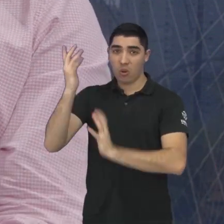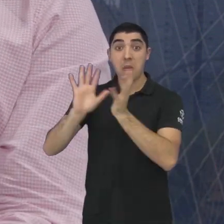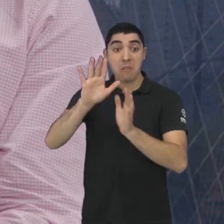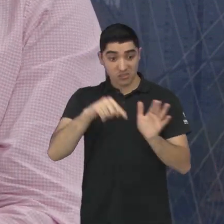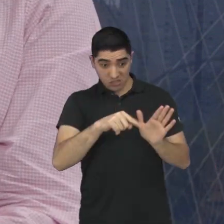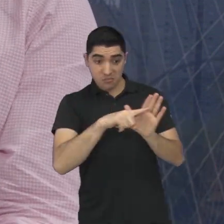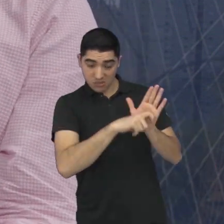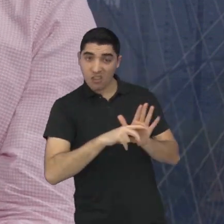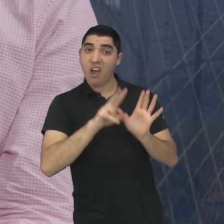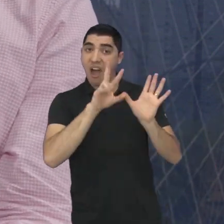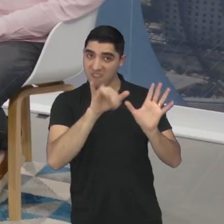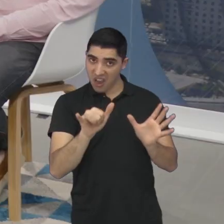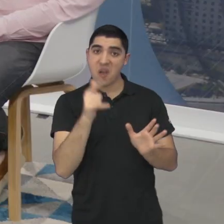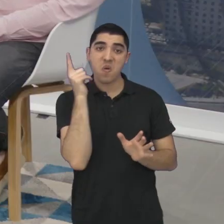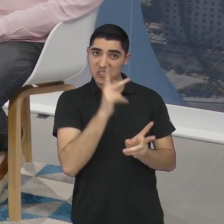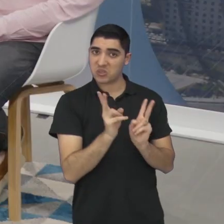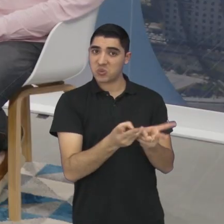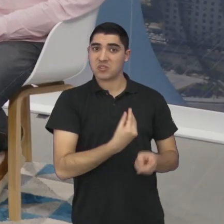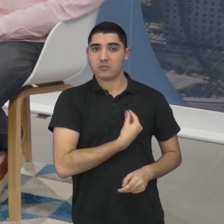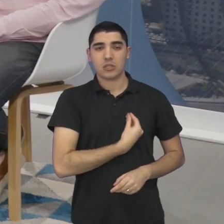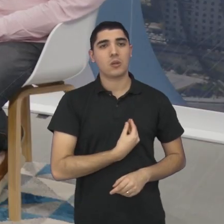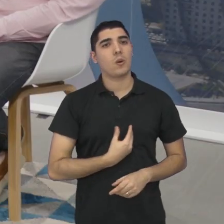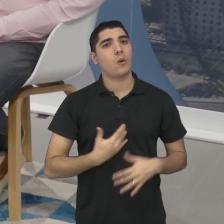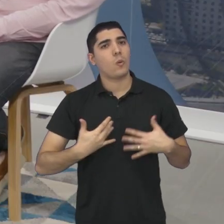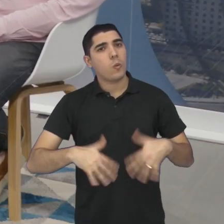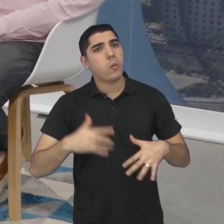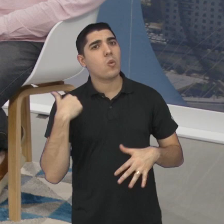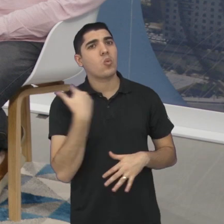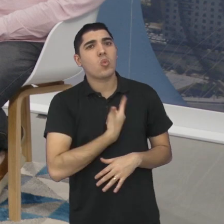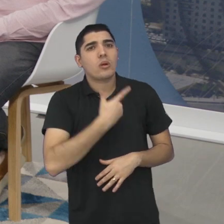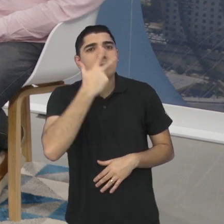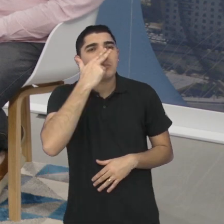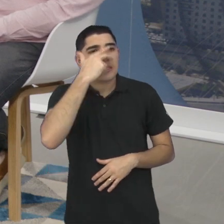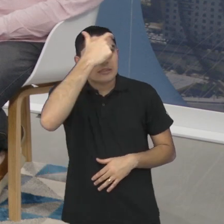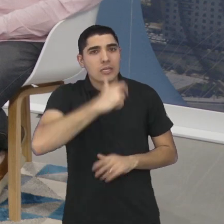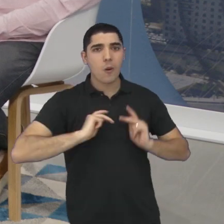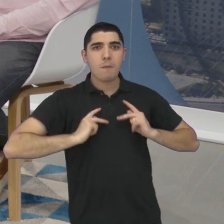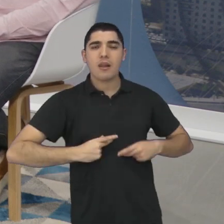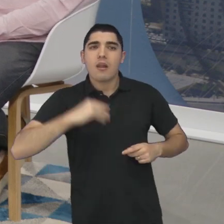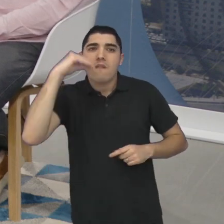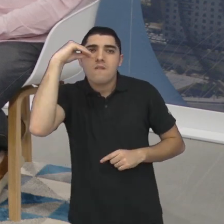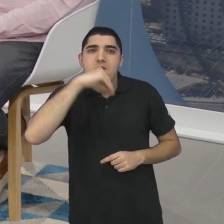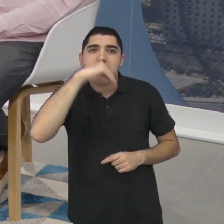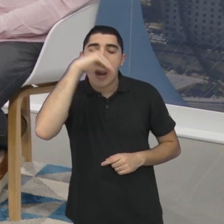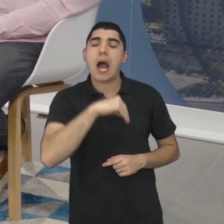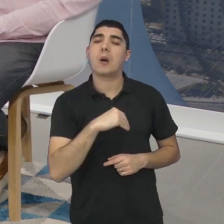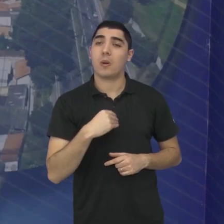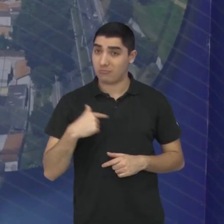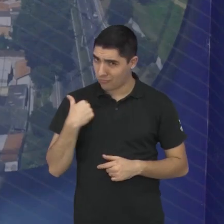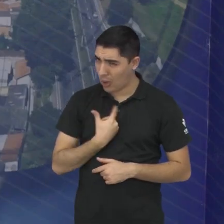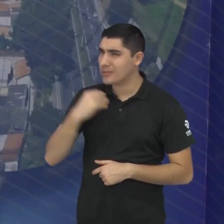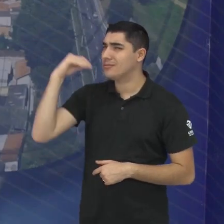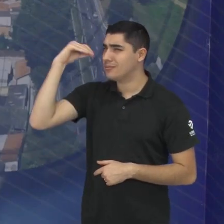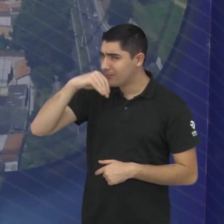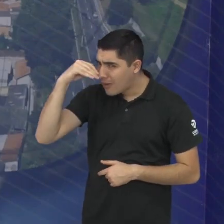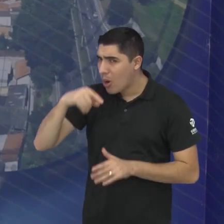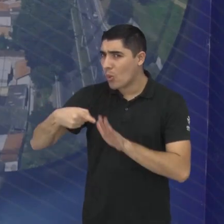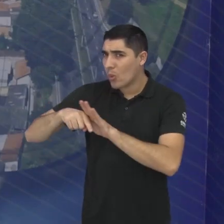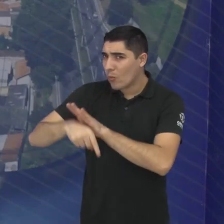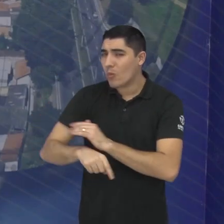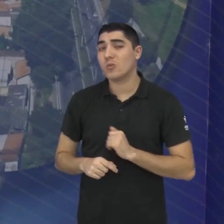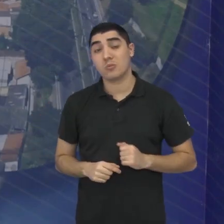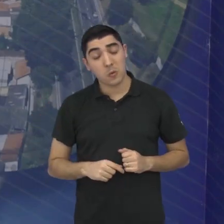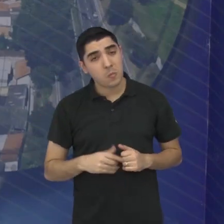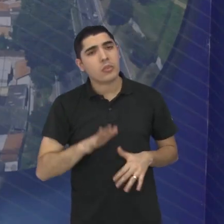sobreviver. O quão somos frágeis, né? Nós Pensar somos nisso muito também frágeis. para refletir. É um Muito assunto para se frágeis. refletir. E, professor, quando a gente fala